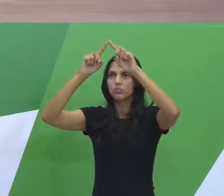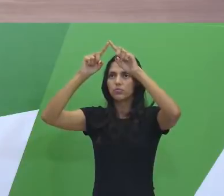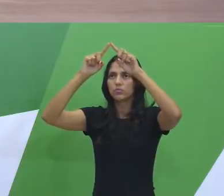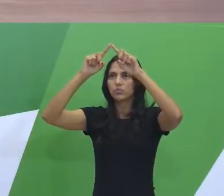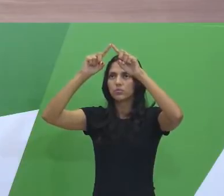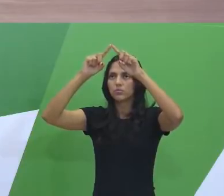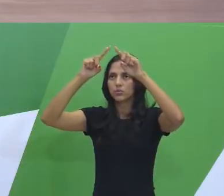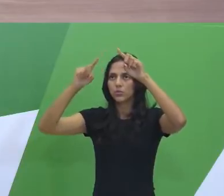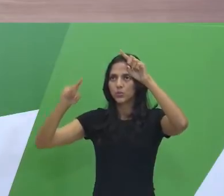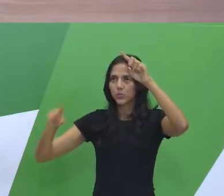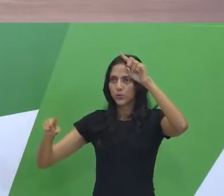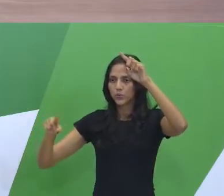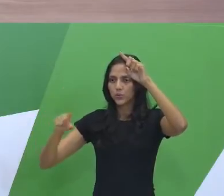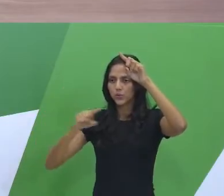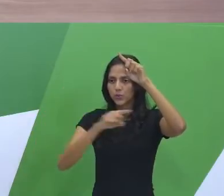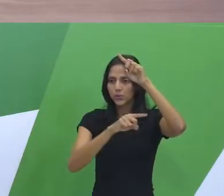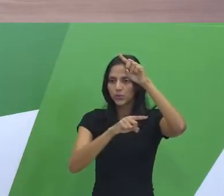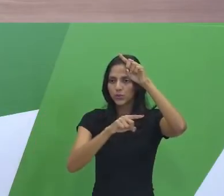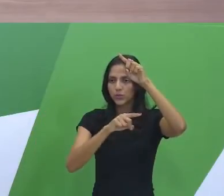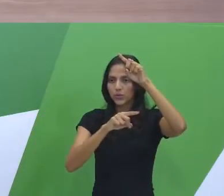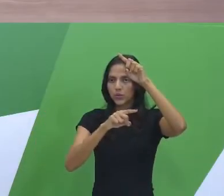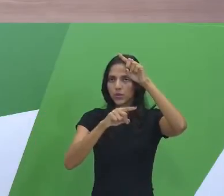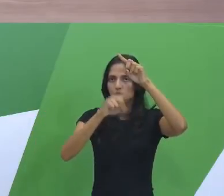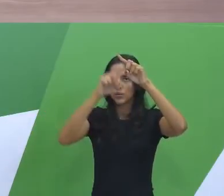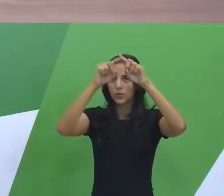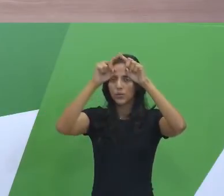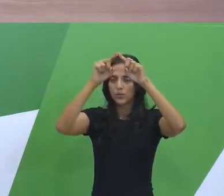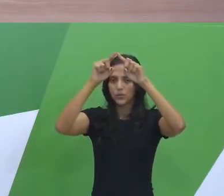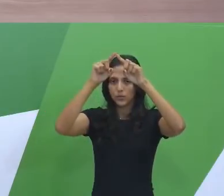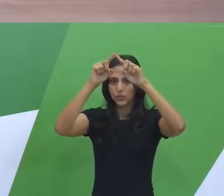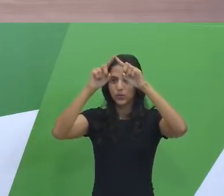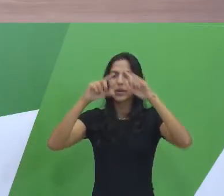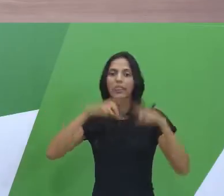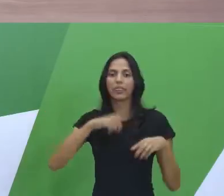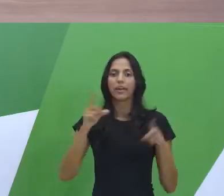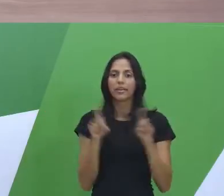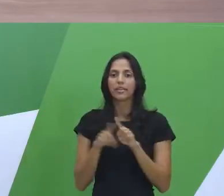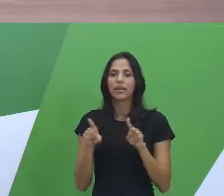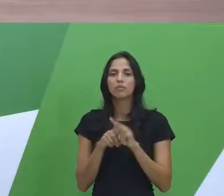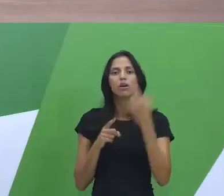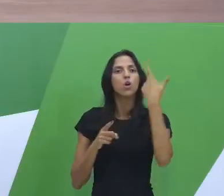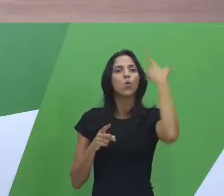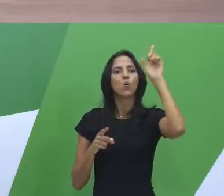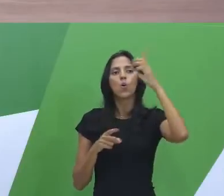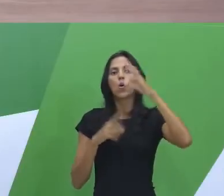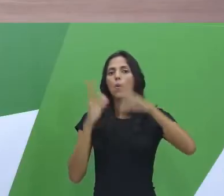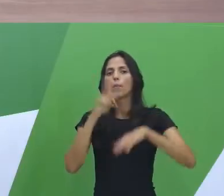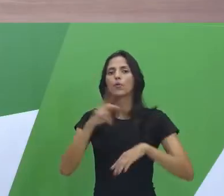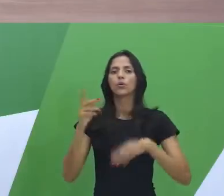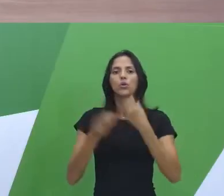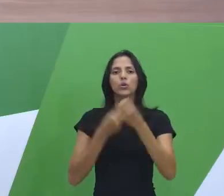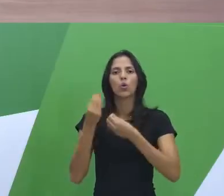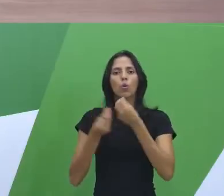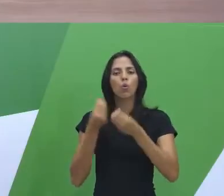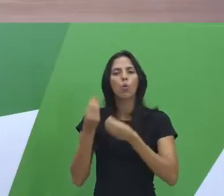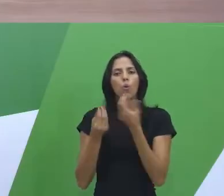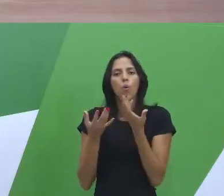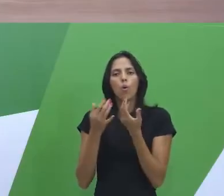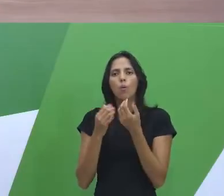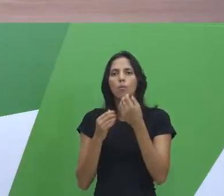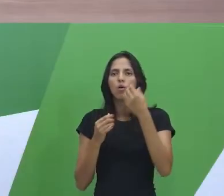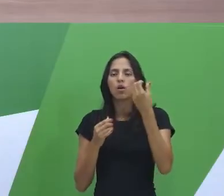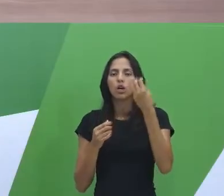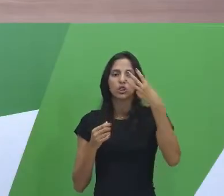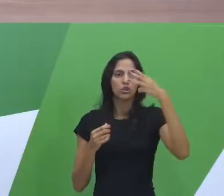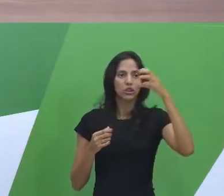iguais. Beleza, isso contribui bastante. Nós temos também um outro. Aí eu posso brincar, professor, e o ângulo de 30 e o de